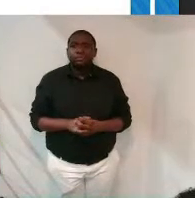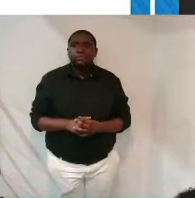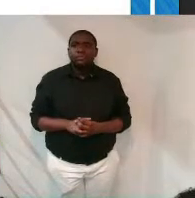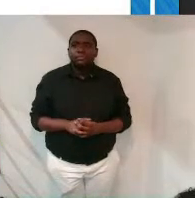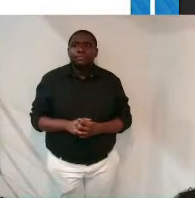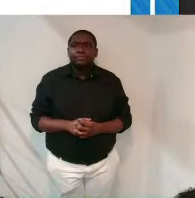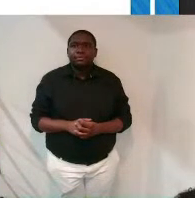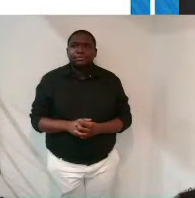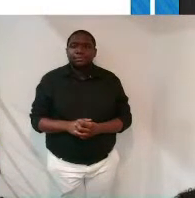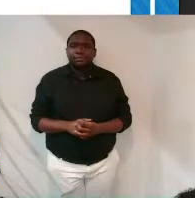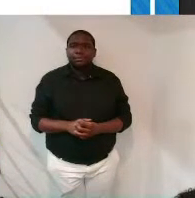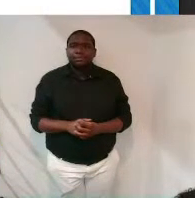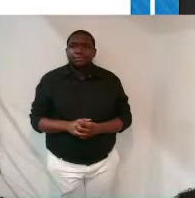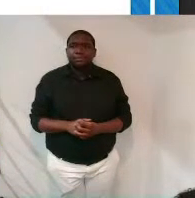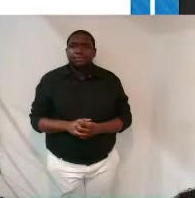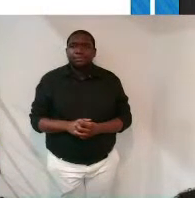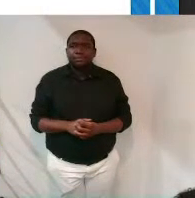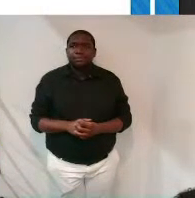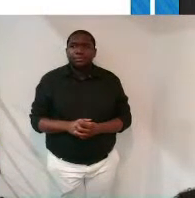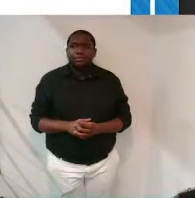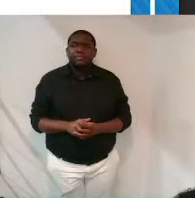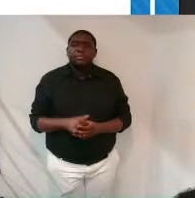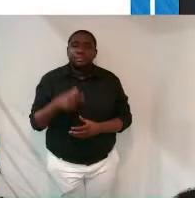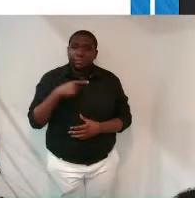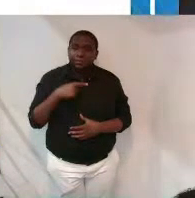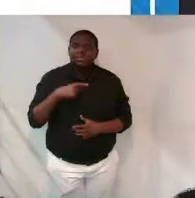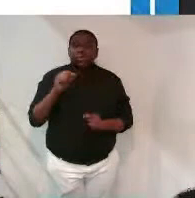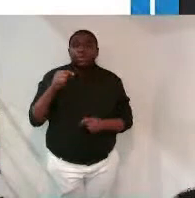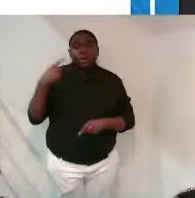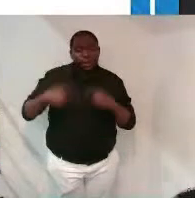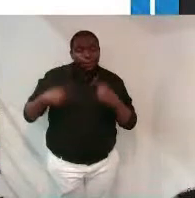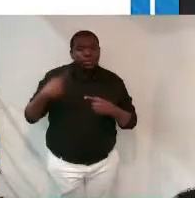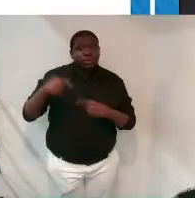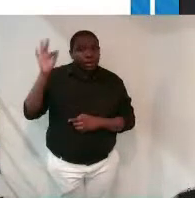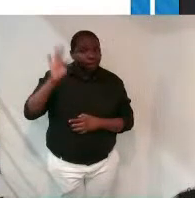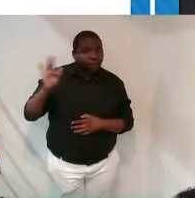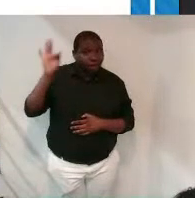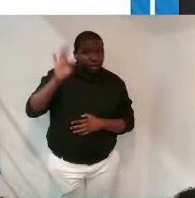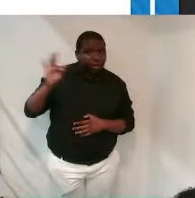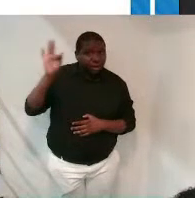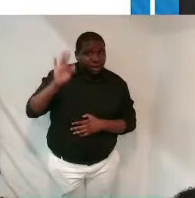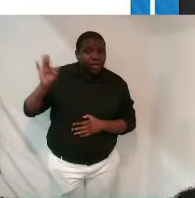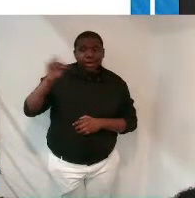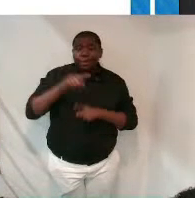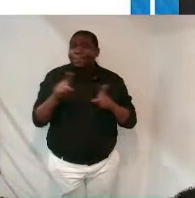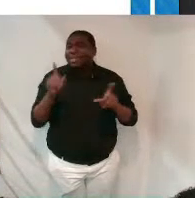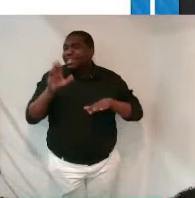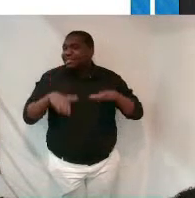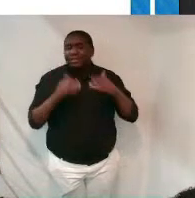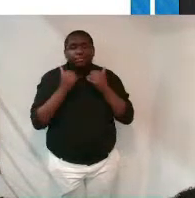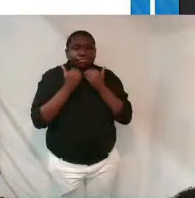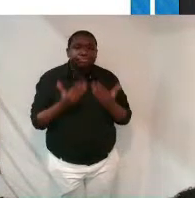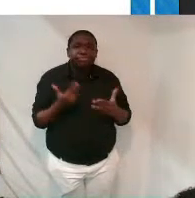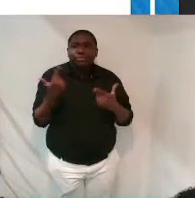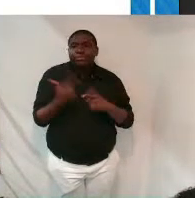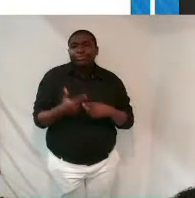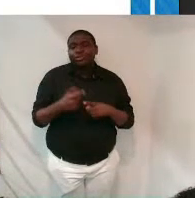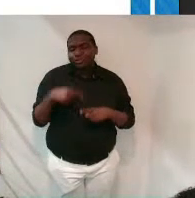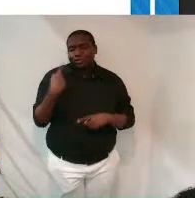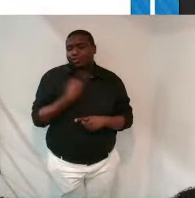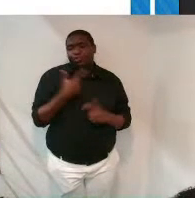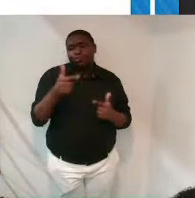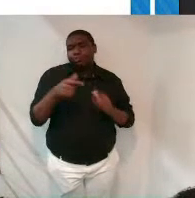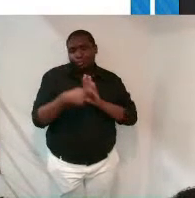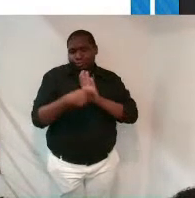ser, apesar de um dos pilares da Política Federal de Saneamento, muitas vezes desconsiderada, porque nós não temos uma tradição da regulação no